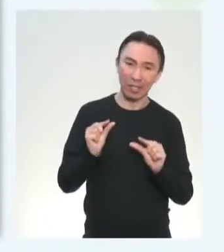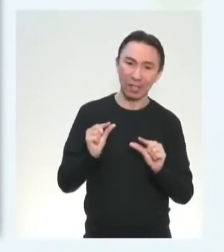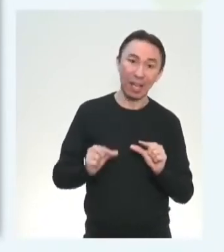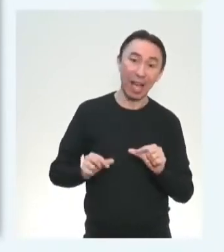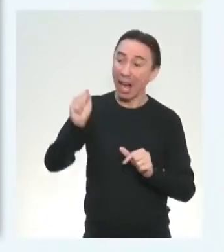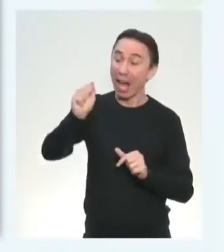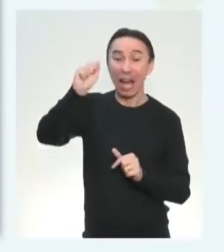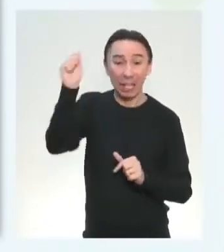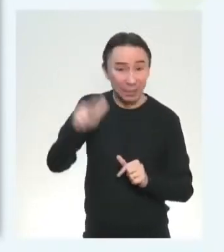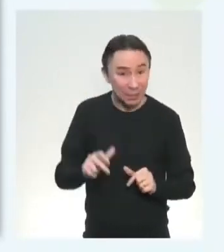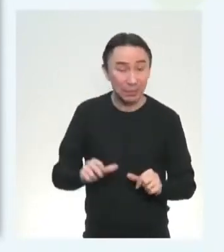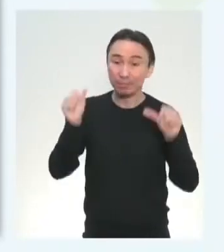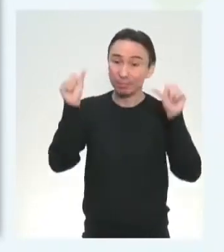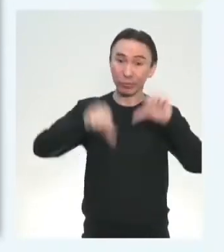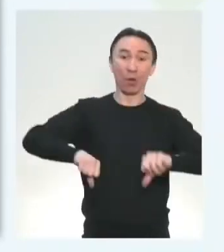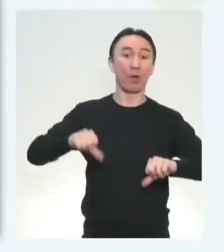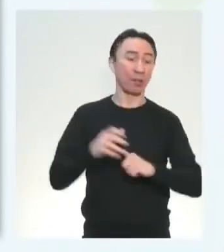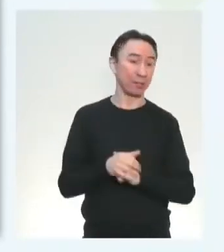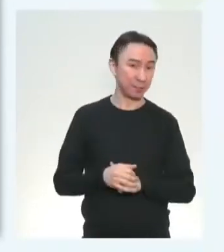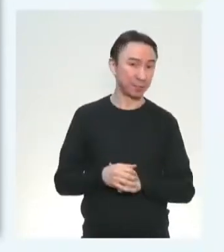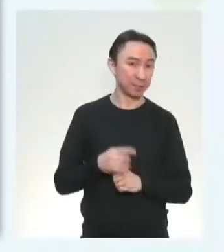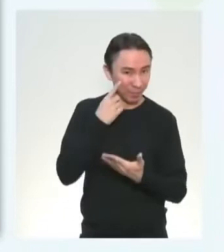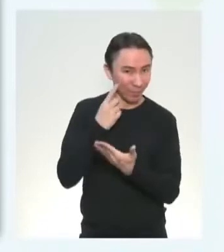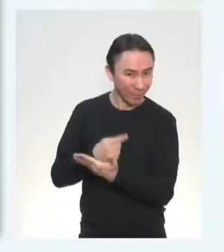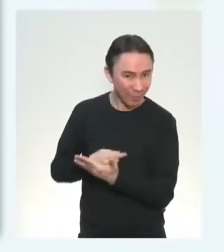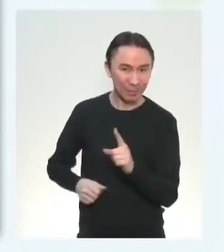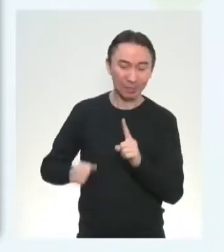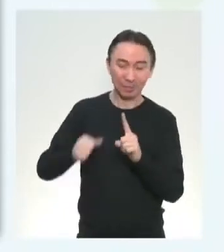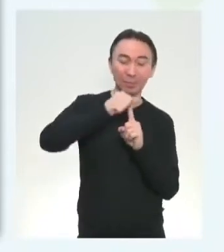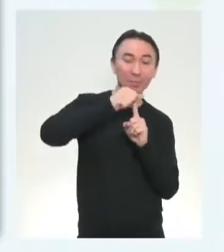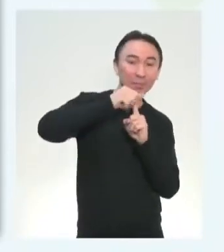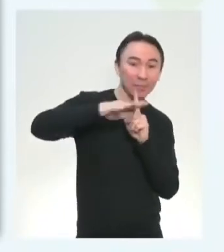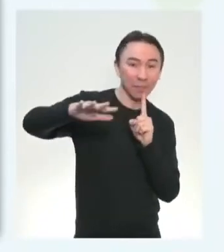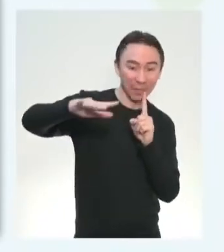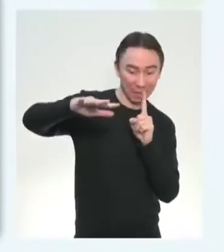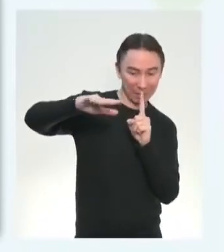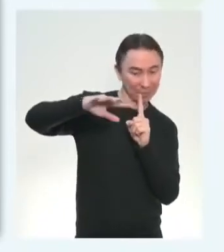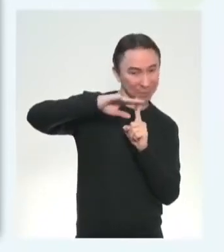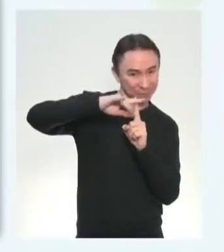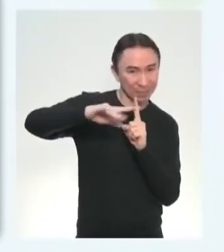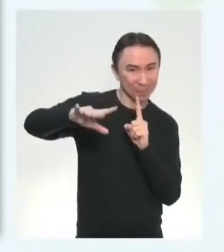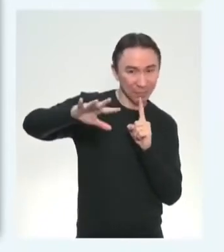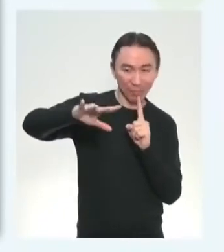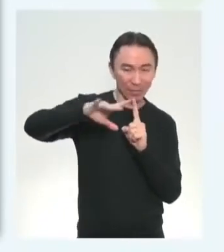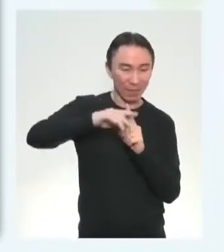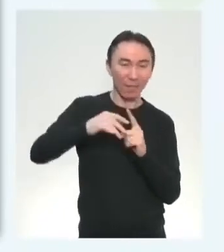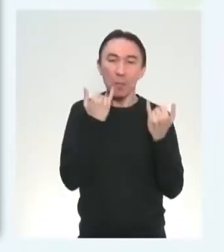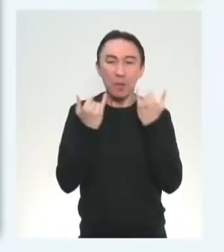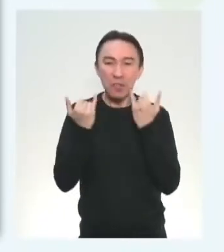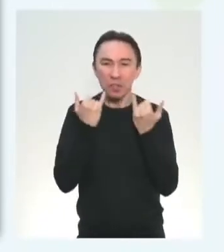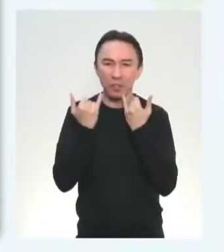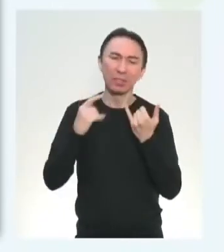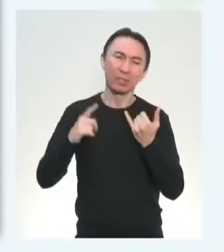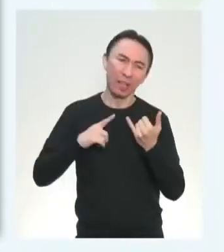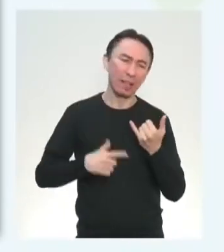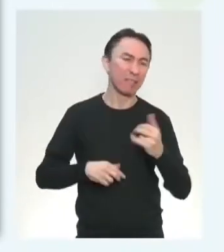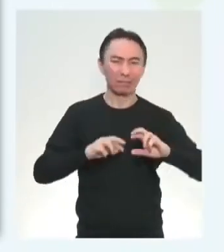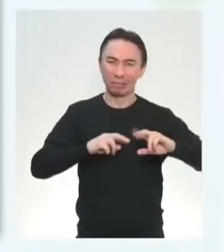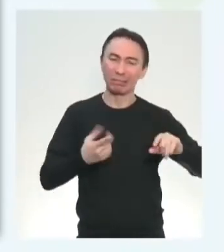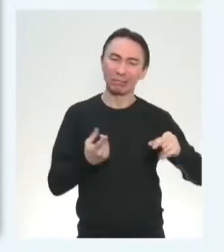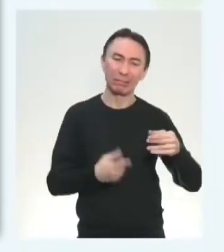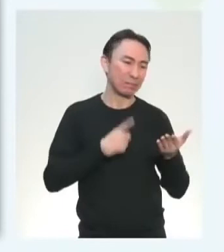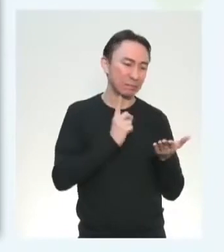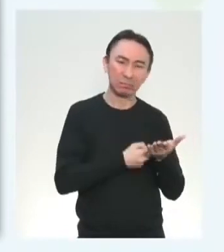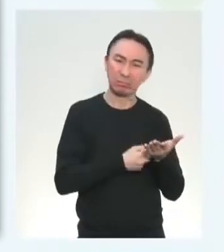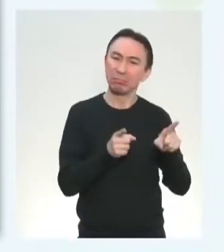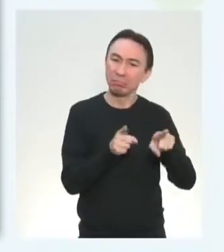informações dos radares usadas pelo CPTEC são obtidas a partir de convênios de parcerias com o Departamento de